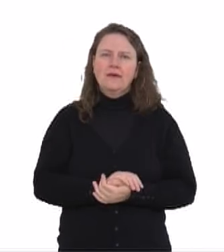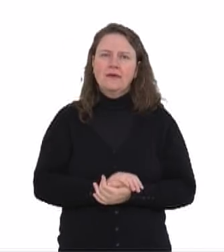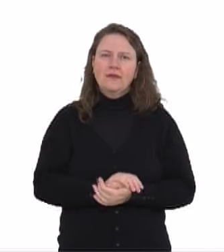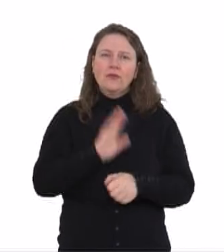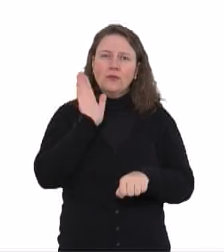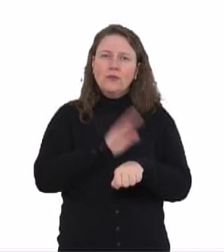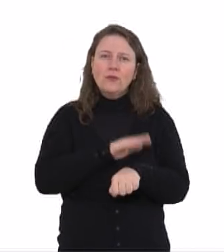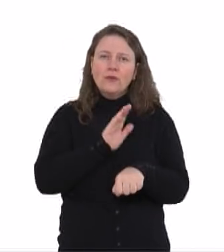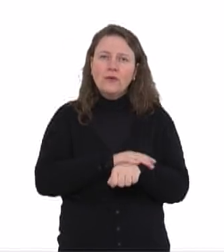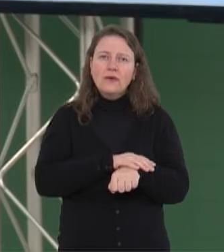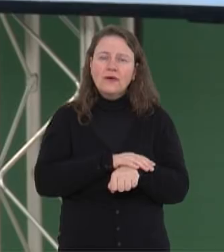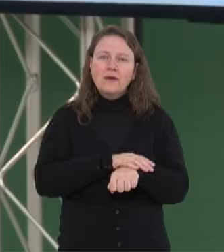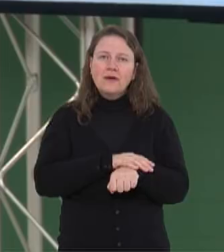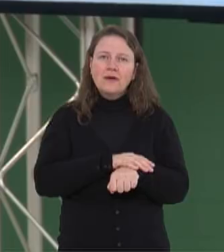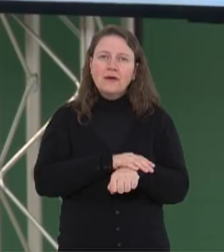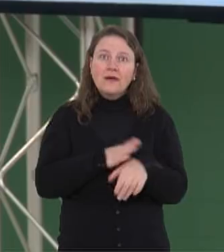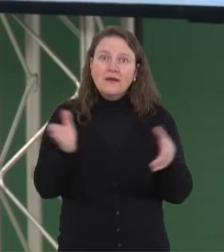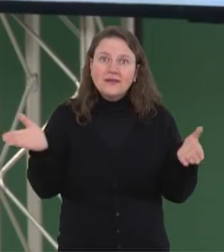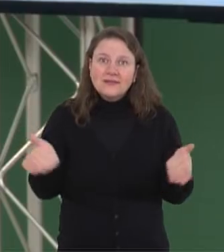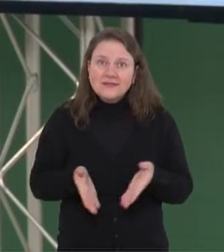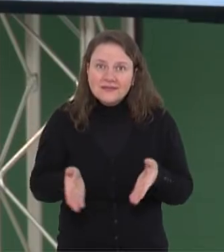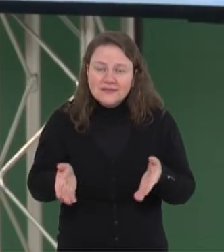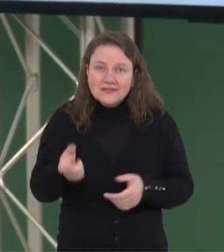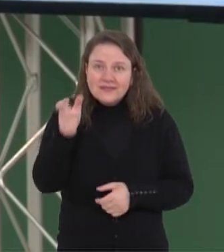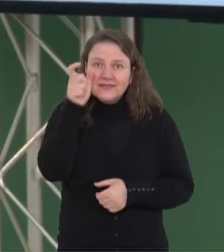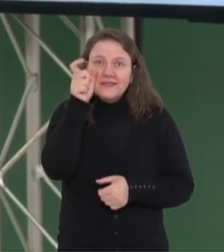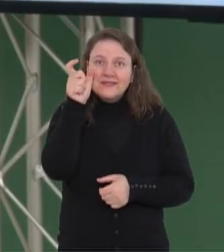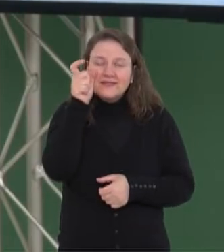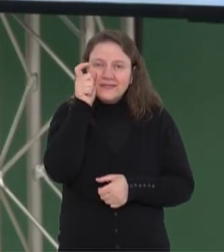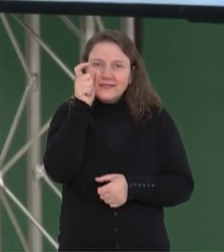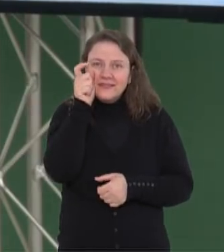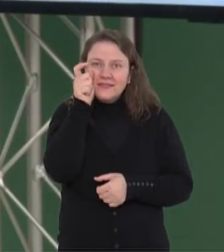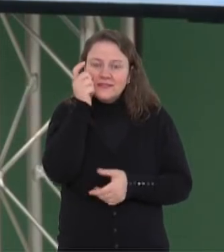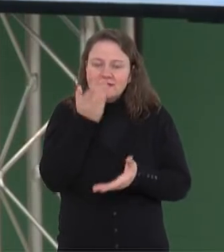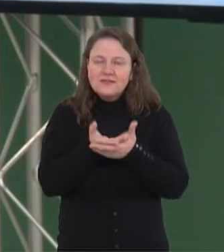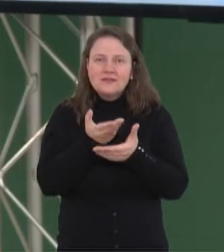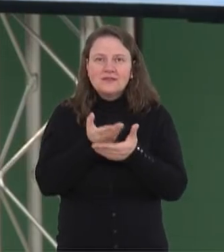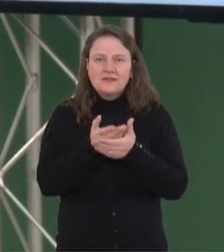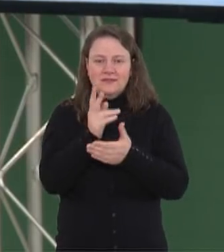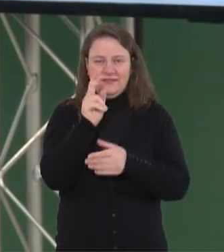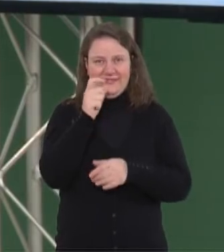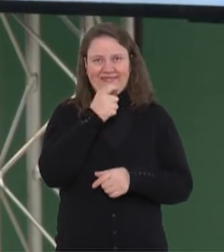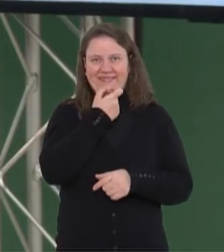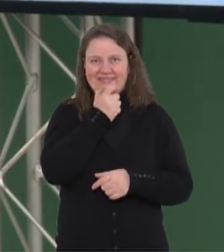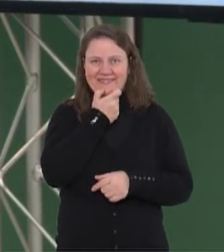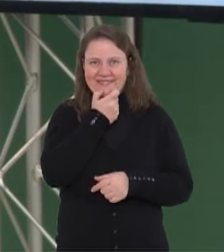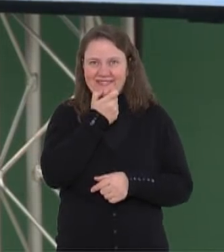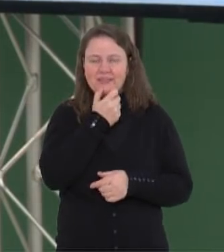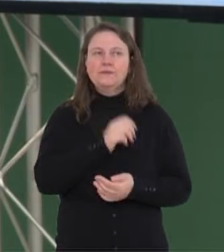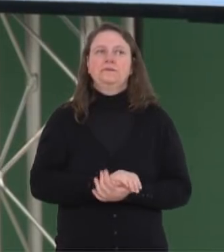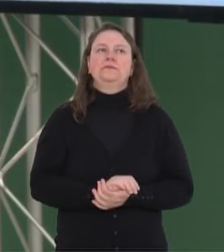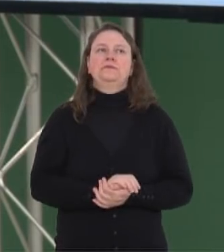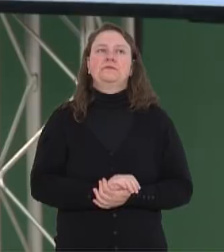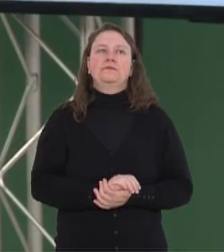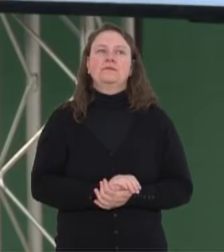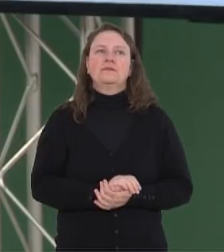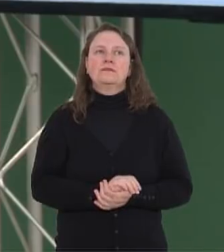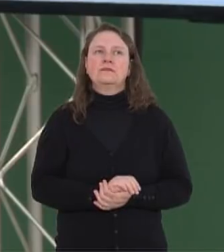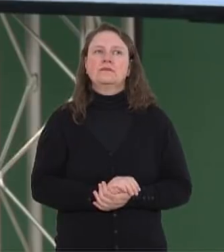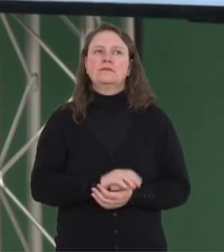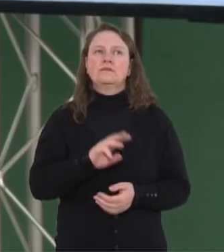bastante vocês, que é o que vocês estão fazendo agora assistindo a teacher. Eles estão watching